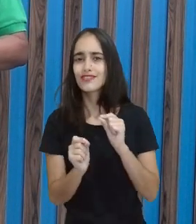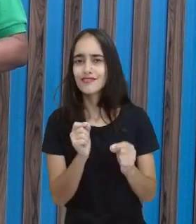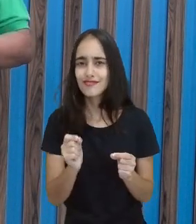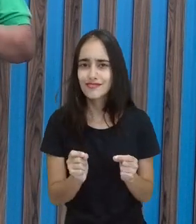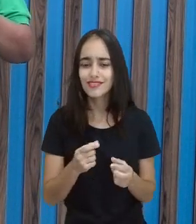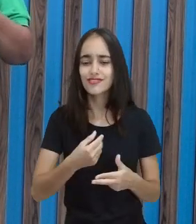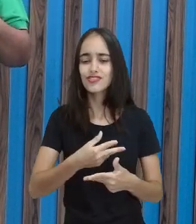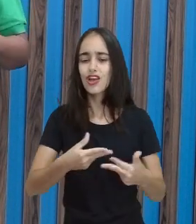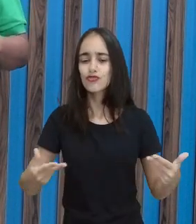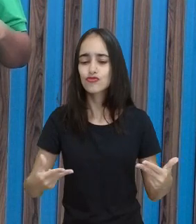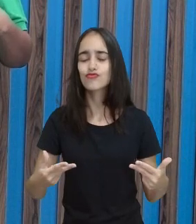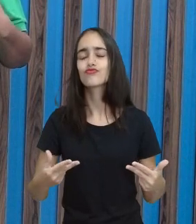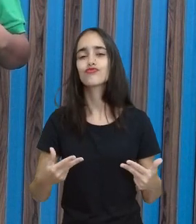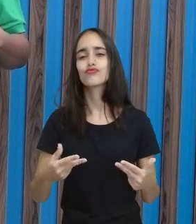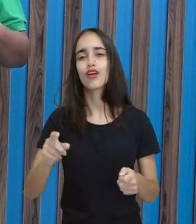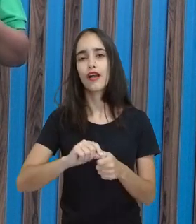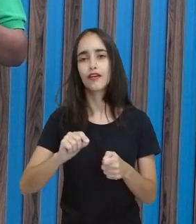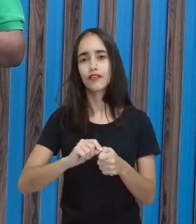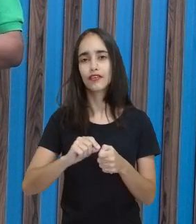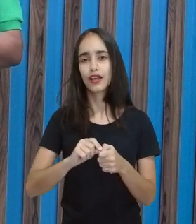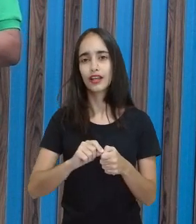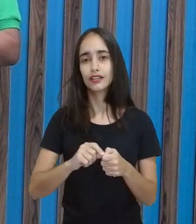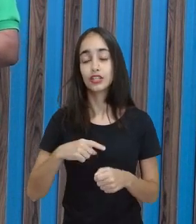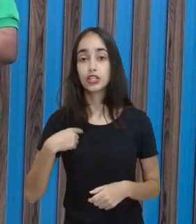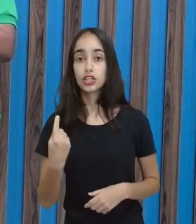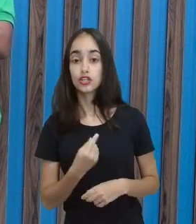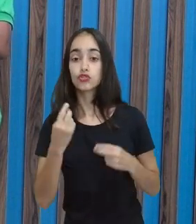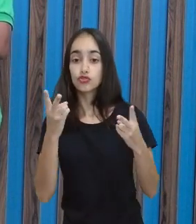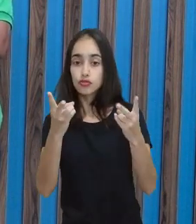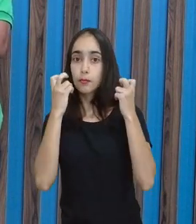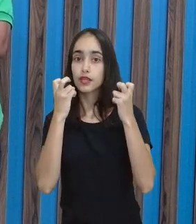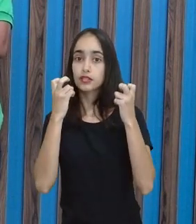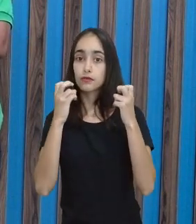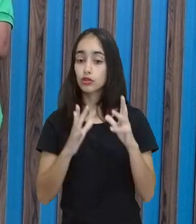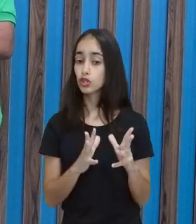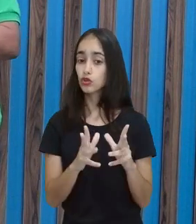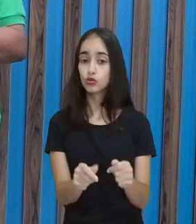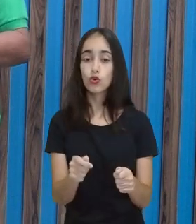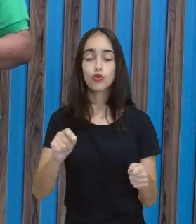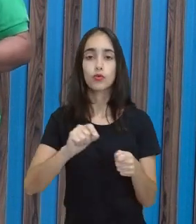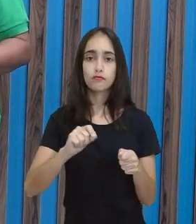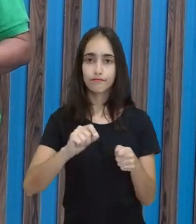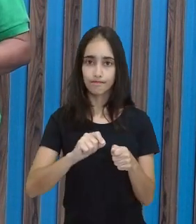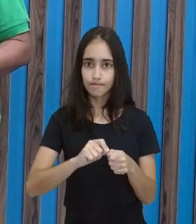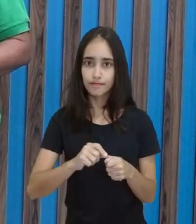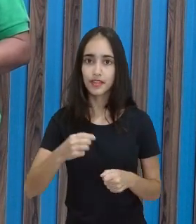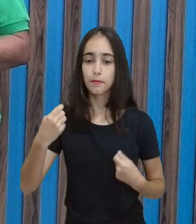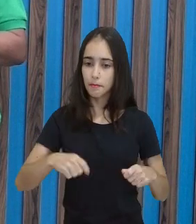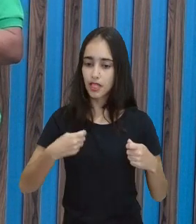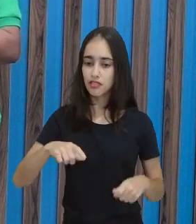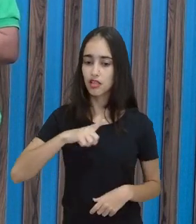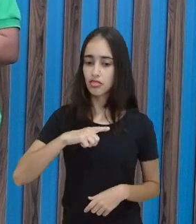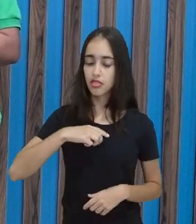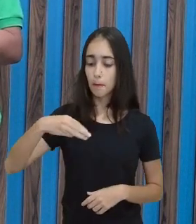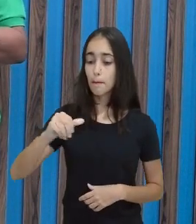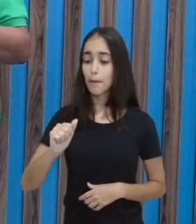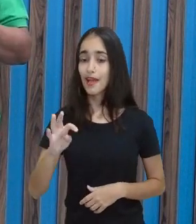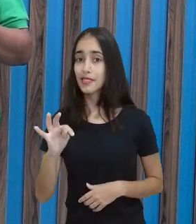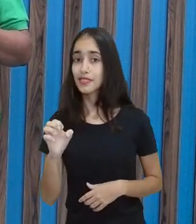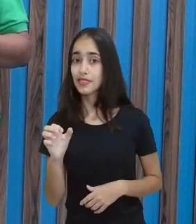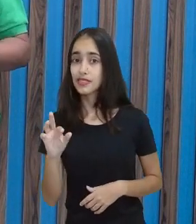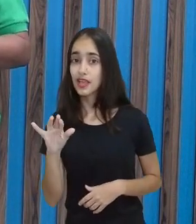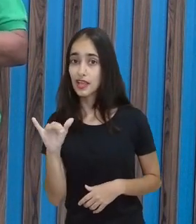nós vimos que todas as coisas elas são feitas a partir de uma matéria-prima. Que matéria-prima é essa? Qual é a origem? Que